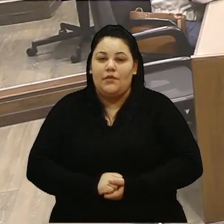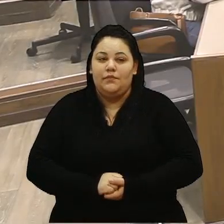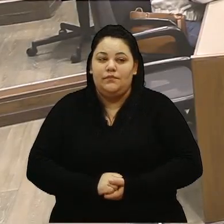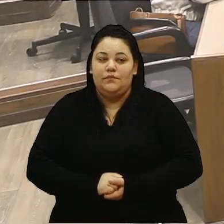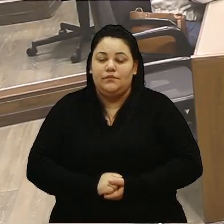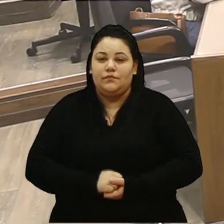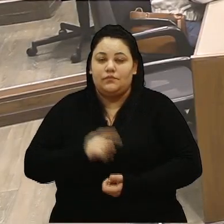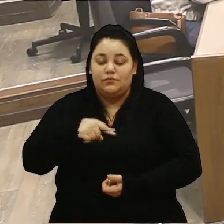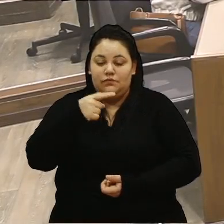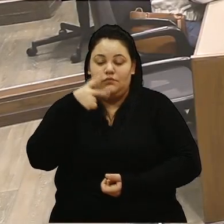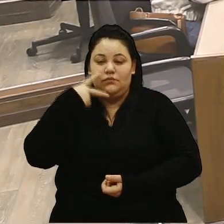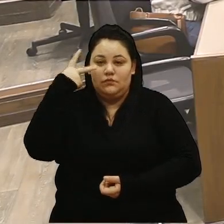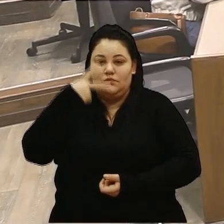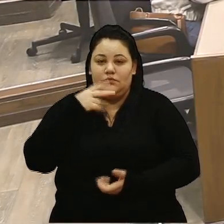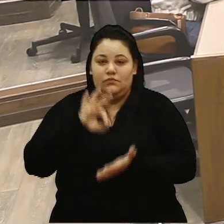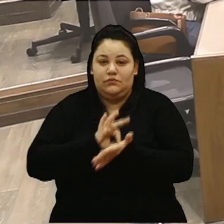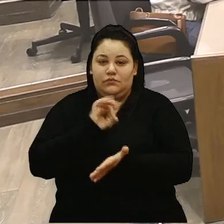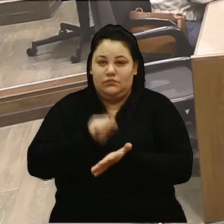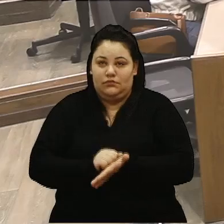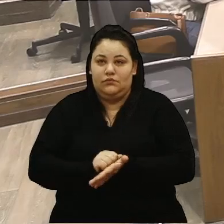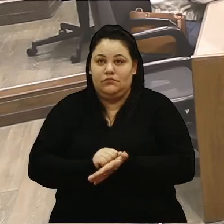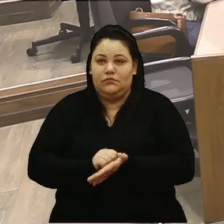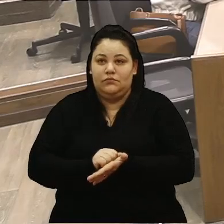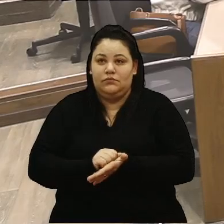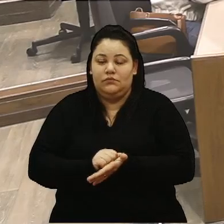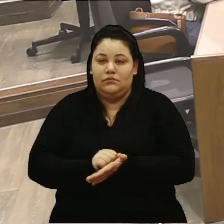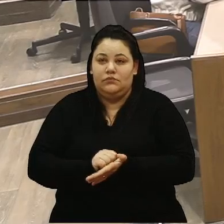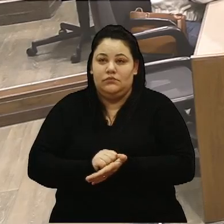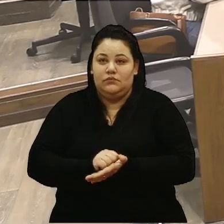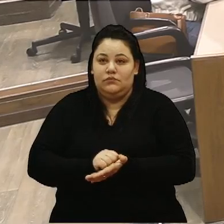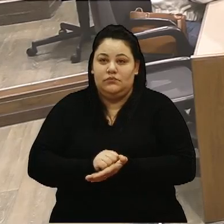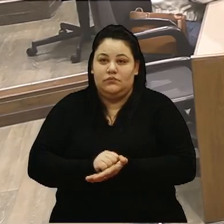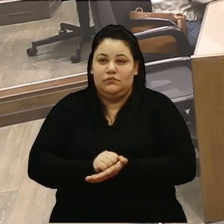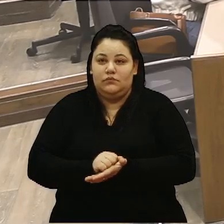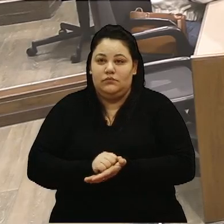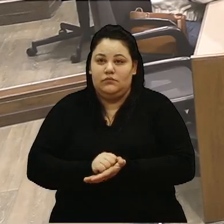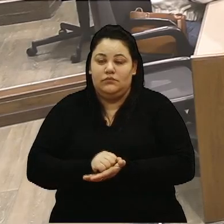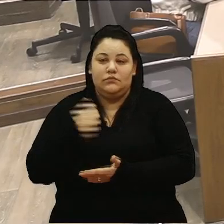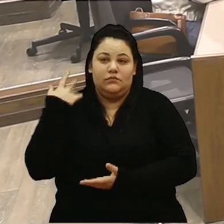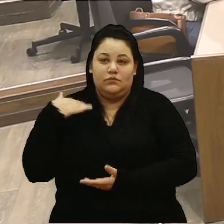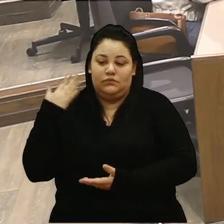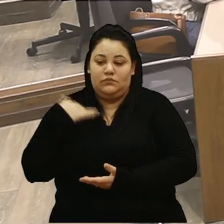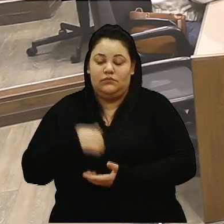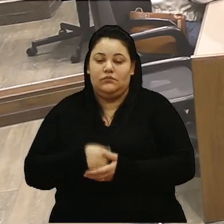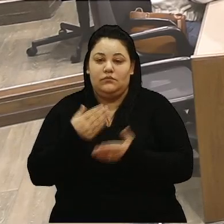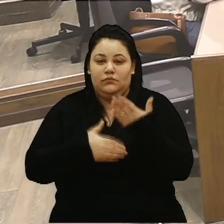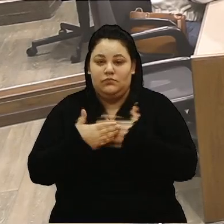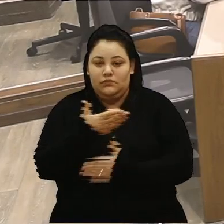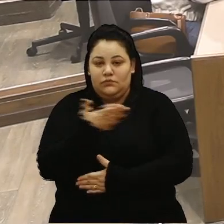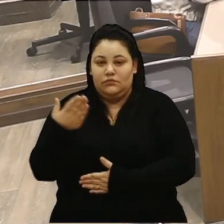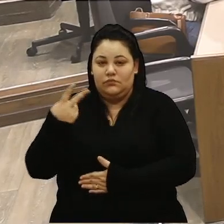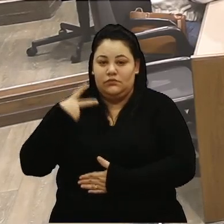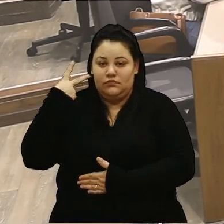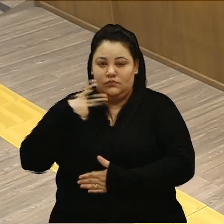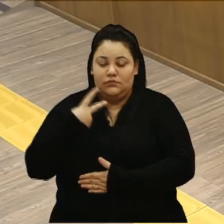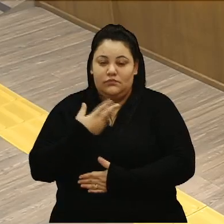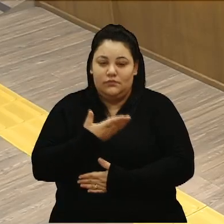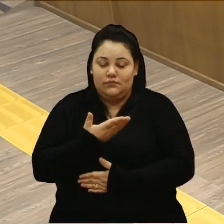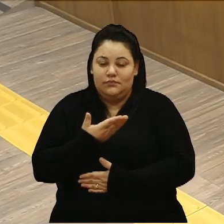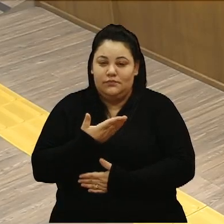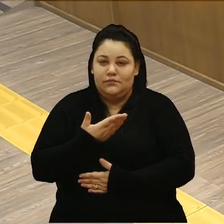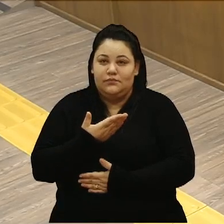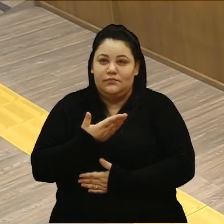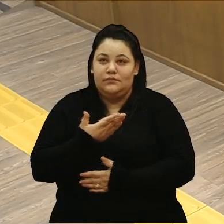Próxima vereadora inscrita, a vereadora Andressa Marques. Senhor presidente, nobres colegas vereadores e vereadoras, primeiramente gostaria de reforçar os votos da